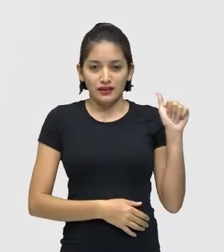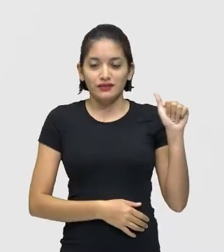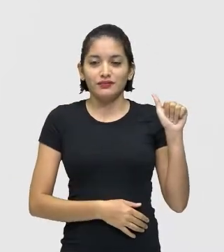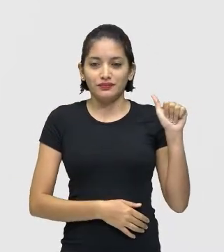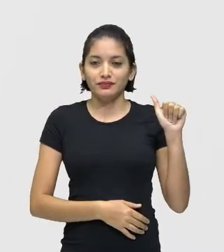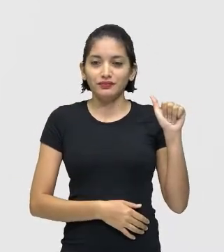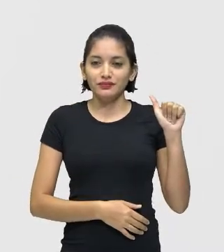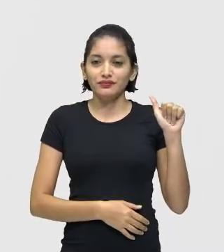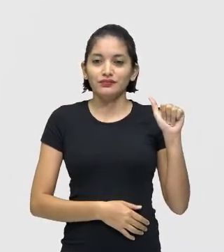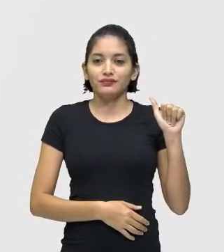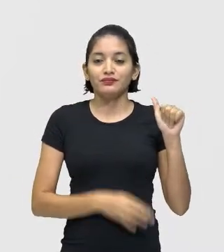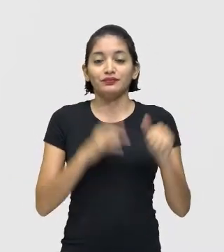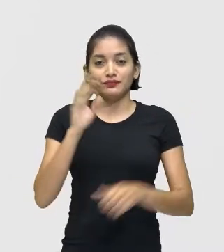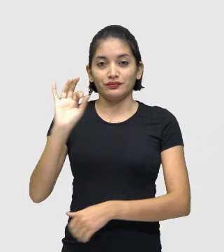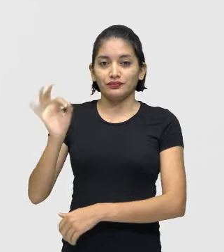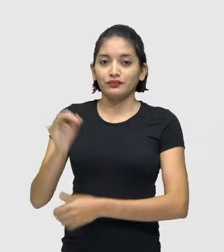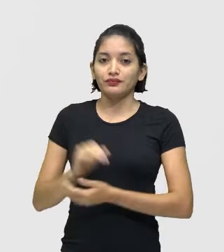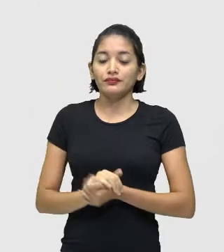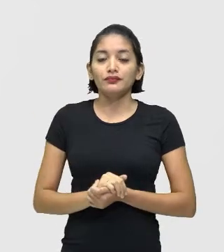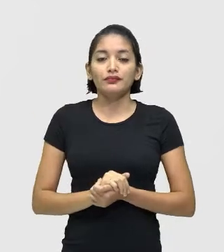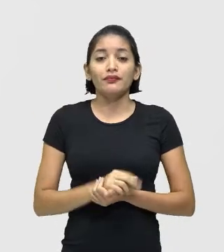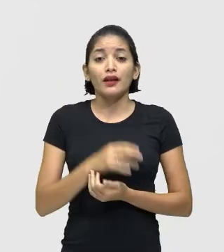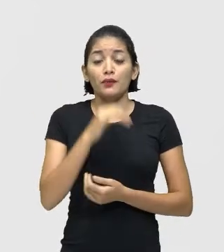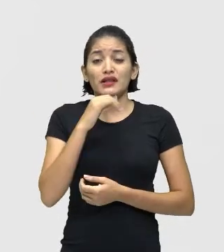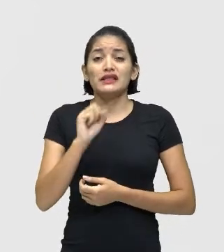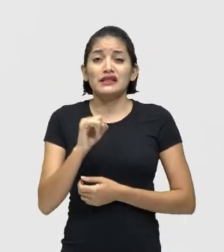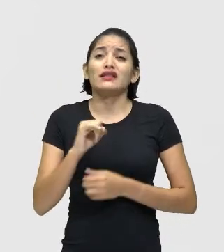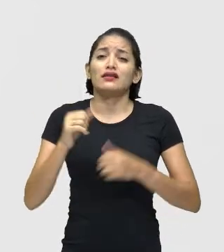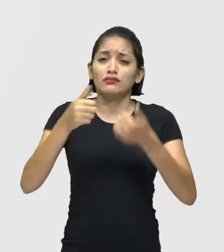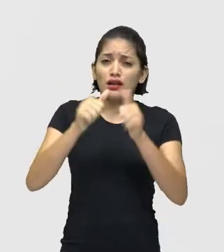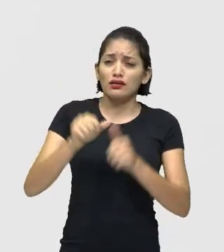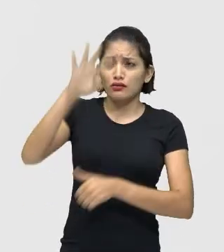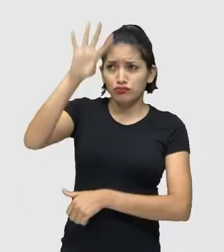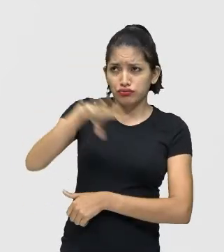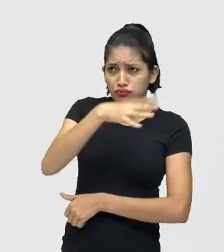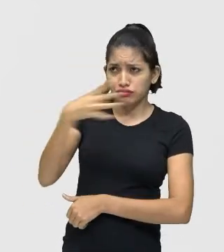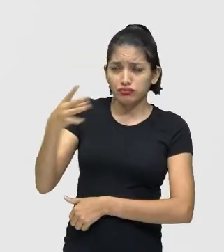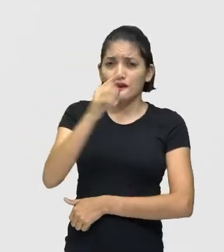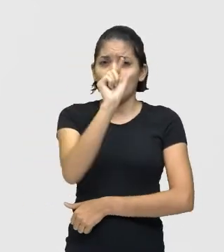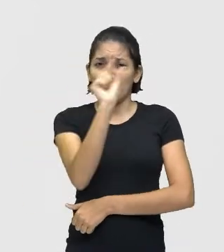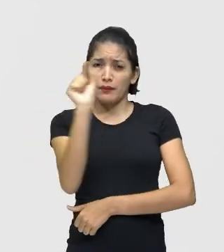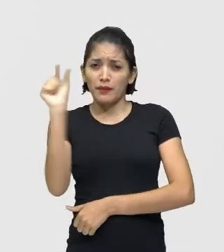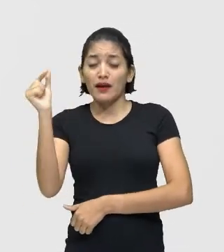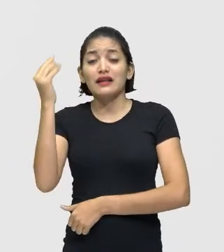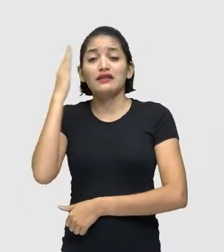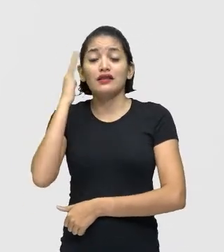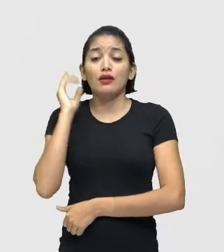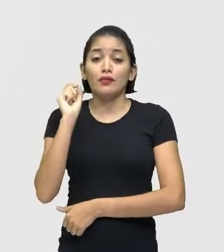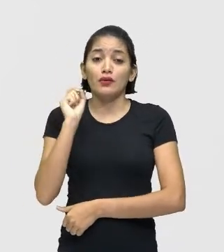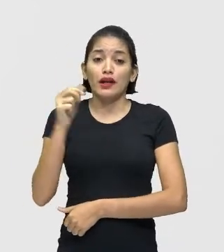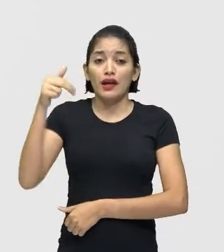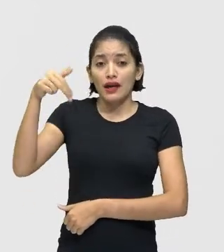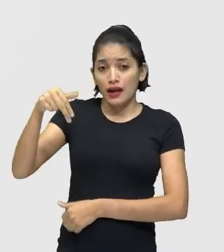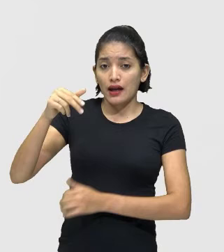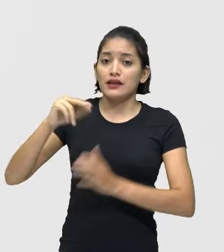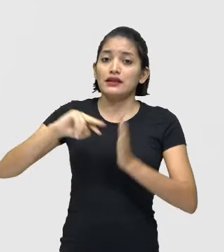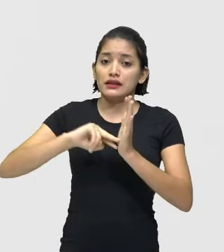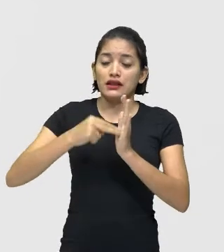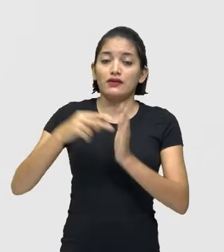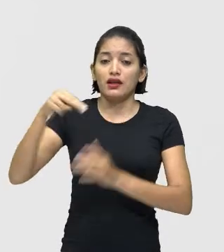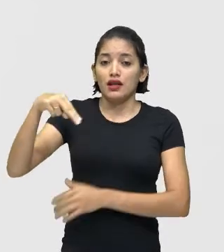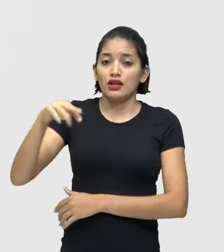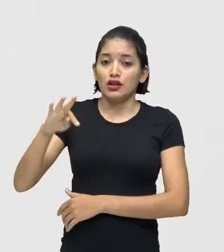nossa alternativa correta. Se a gente for analisar a tabela periódica, vamos identificar que o N é